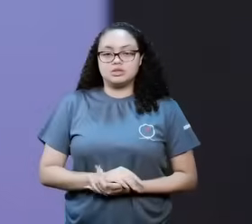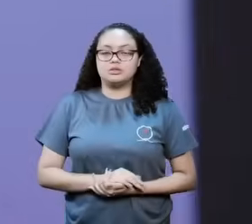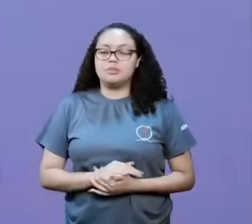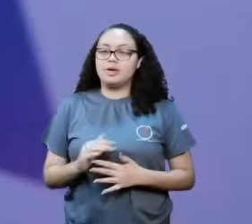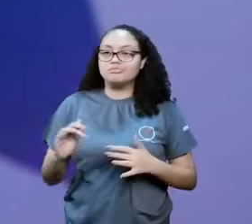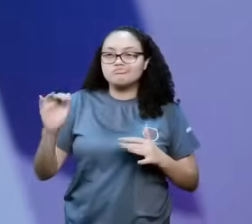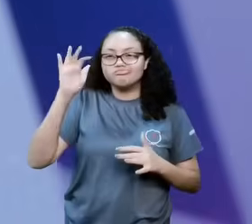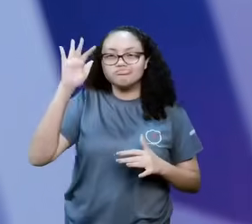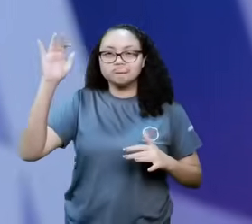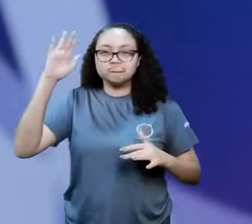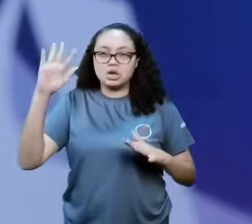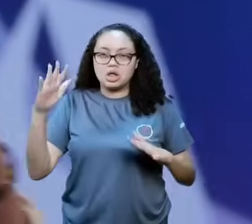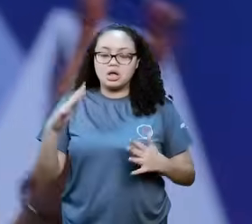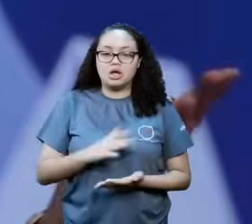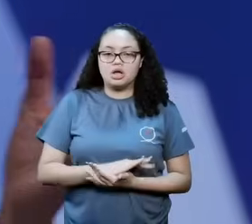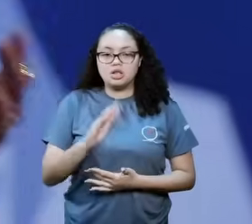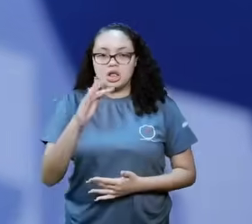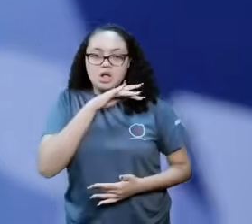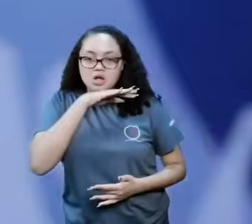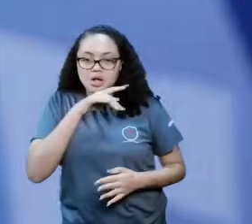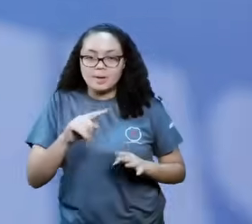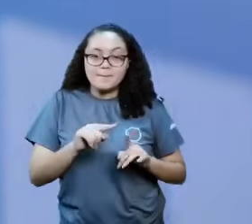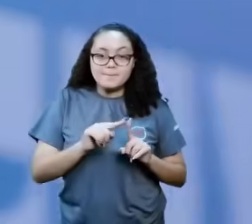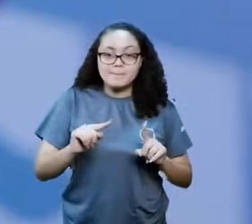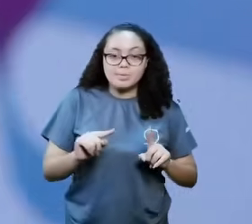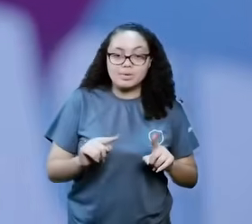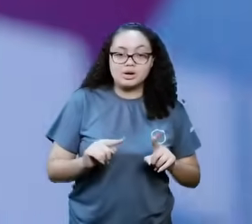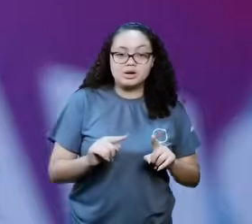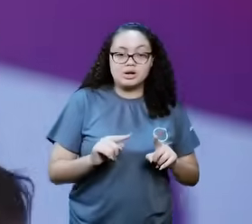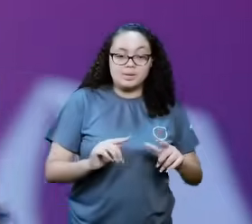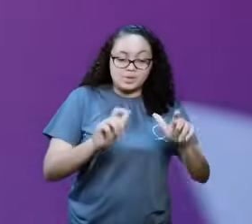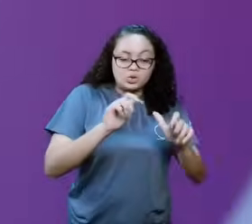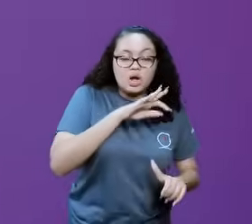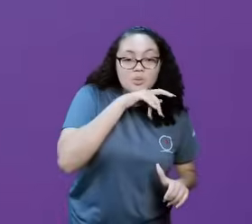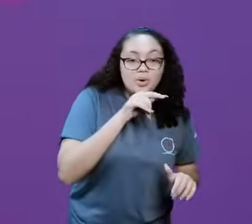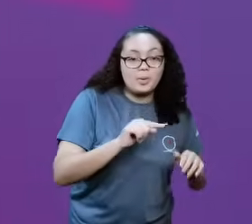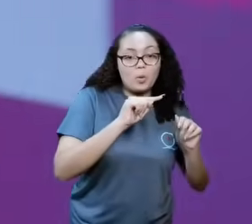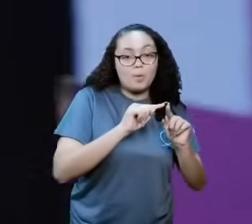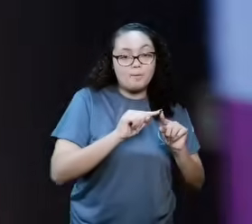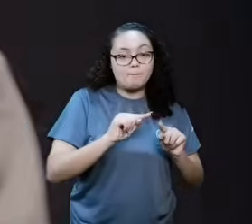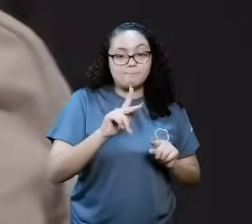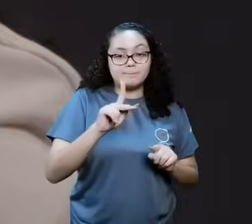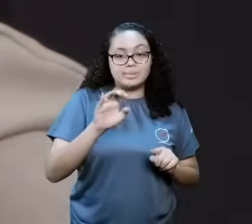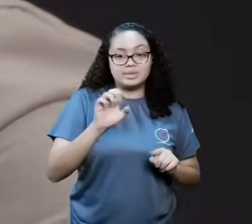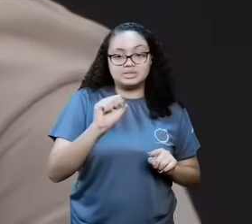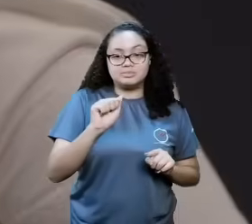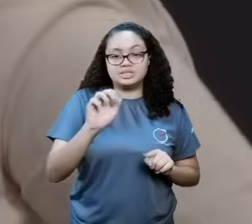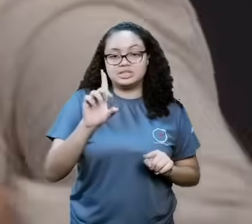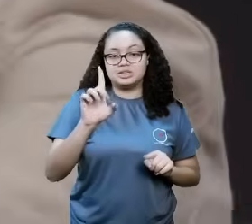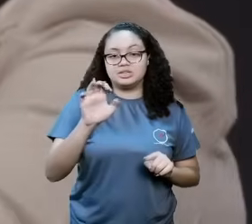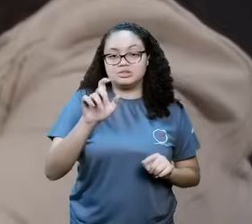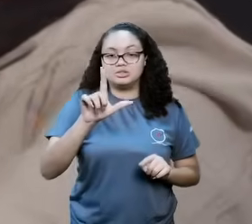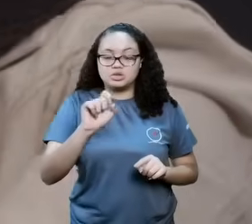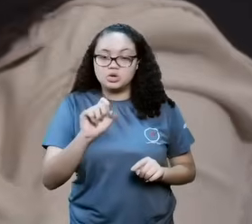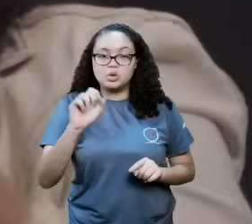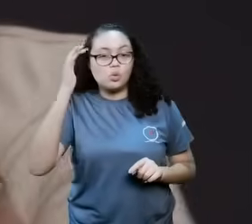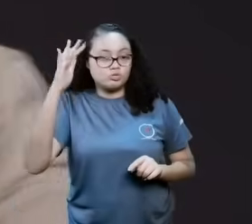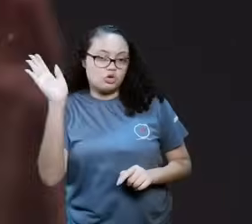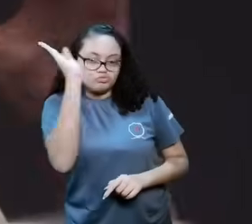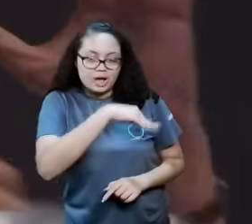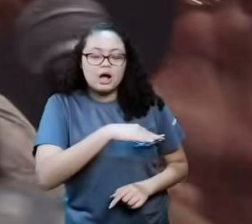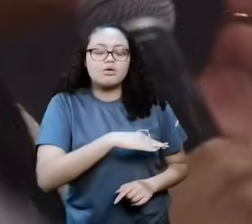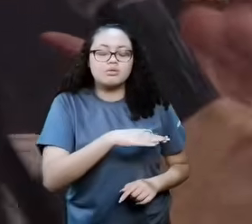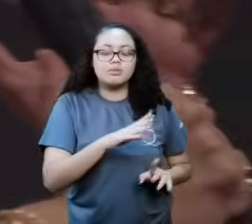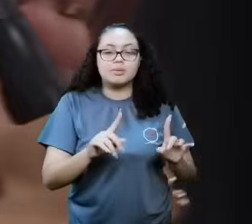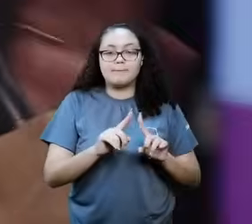que não está diante de um pesadelo, porque o vale poderia ter sido muito mais tido como um pesadelo do que como um sonho. Esse homem compreende